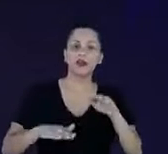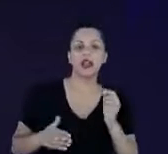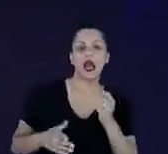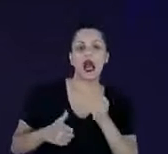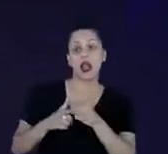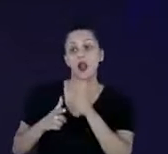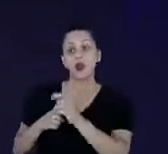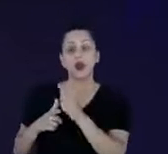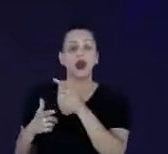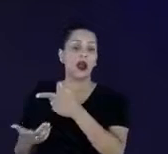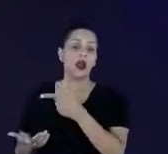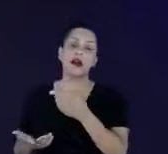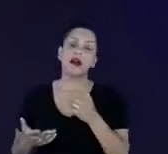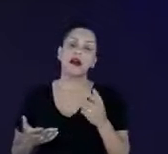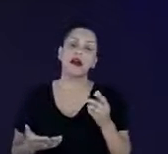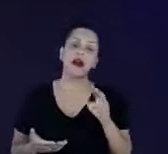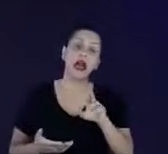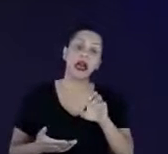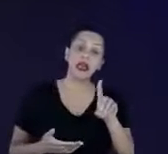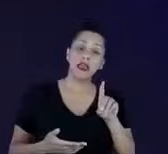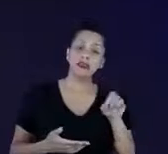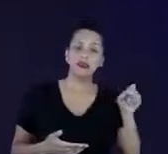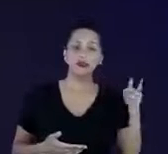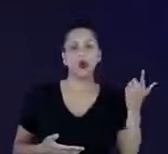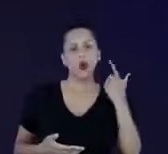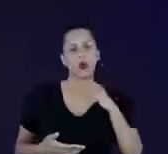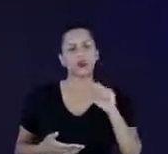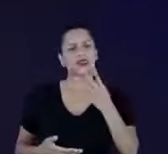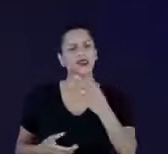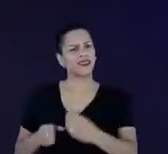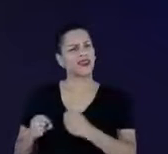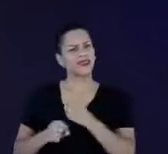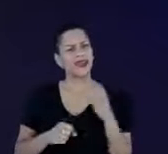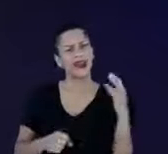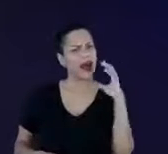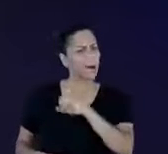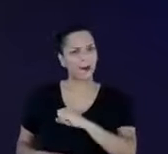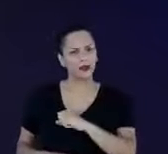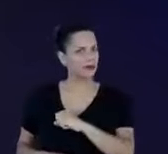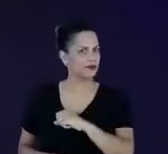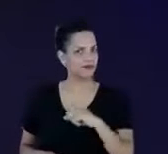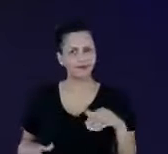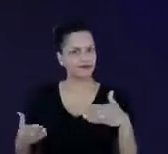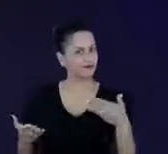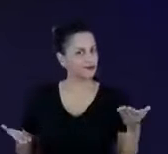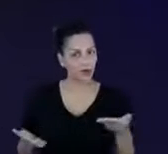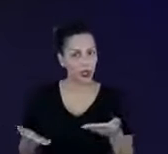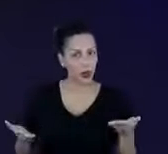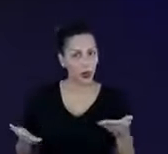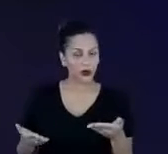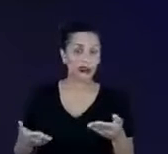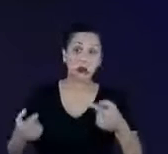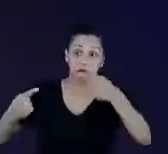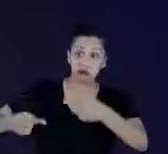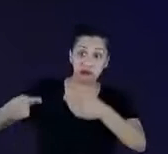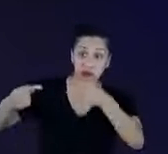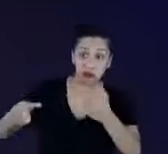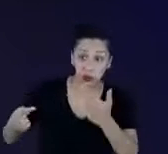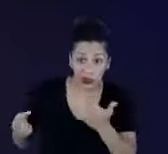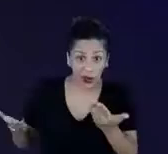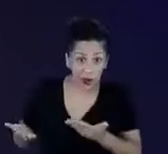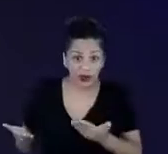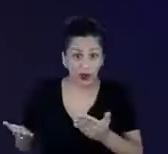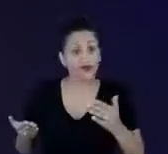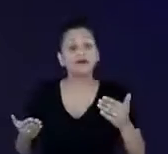competitivos e qualidade a empresa e as conseguir antes conseguira remontar esse em três anos tá então hoje em dia né talvez não tem a competição hoje machucar sabe o dia de amanhã